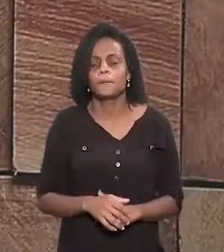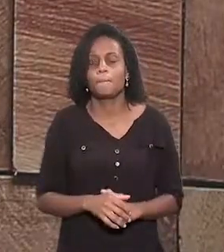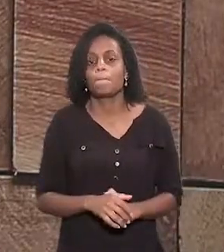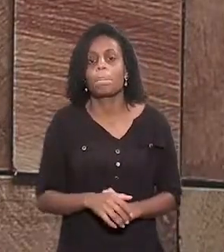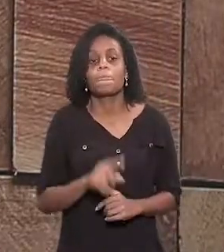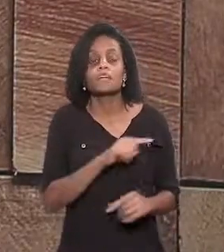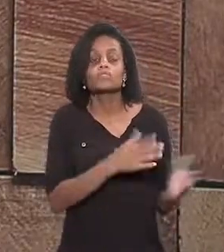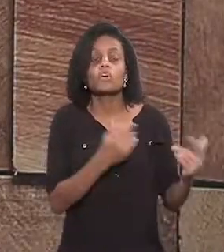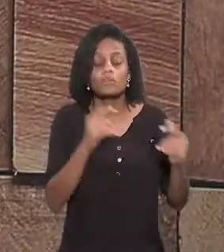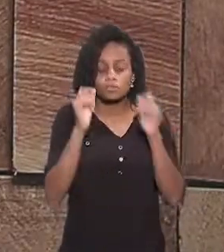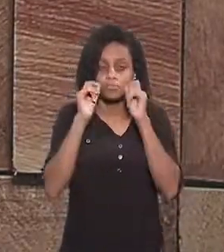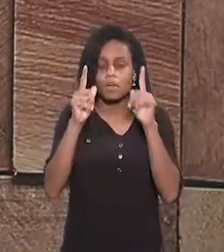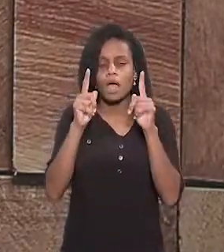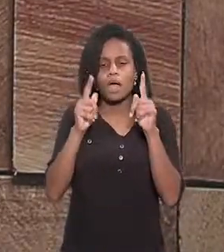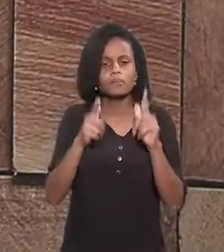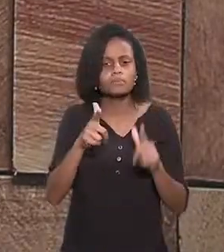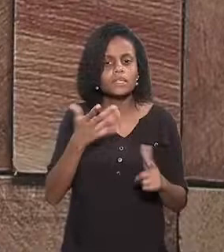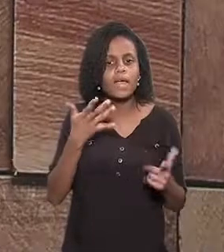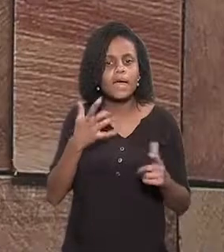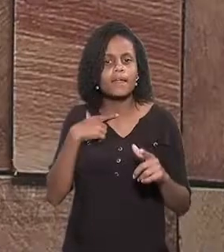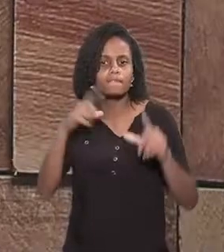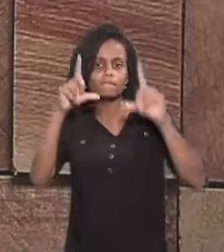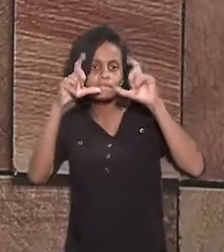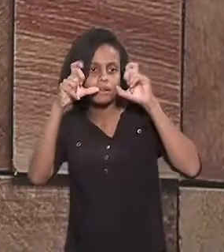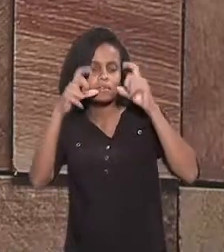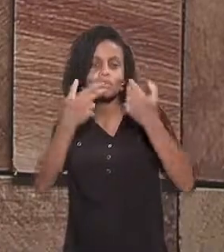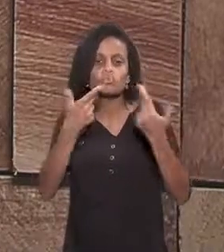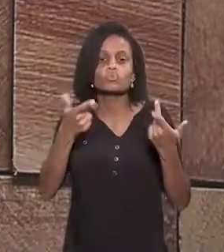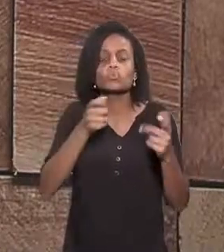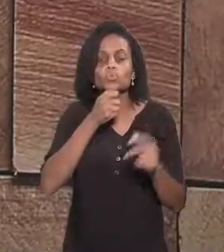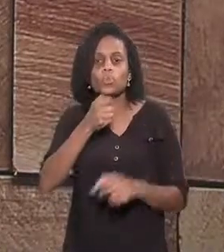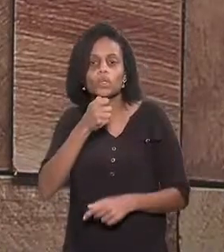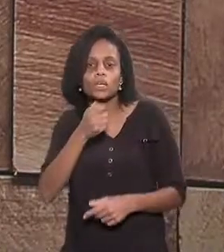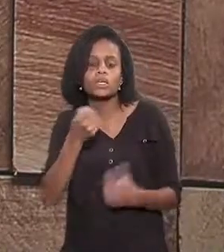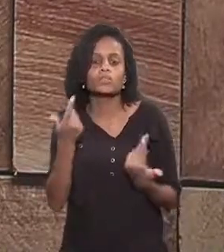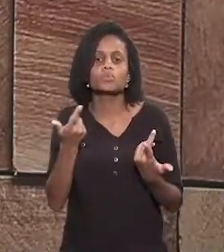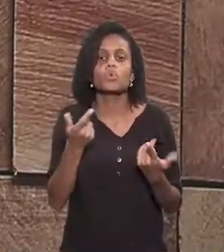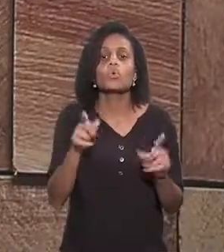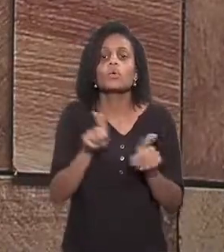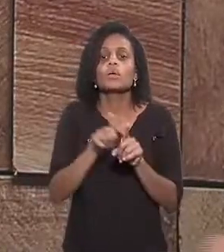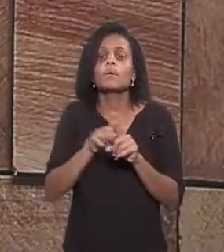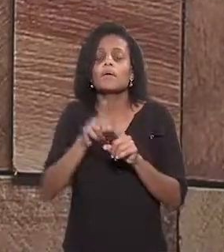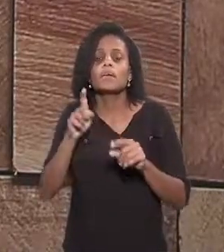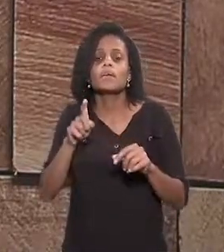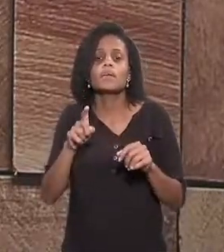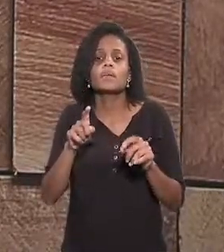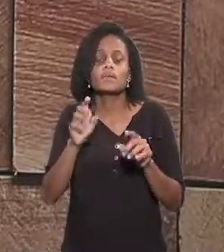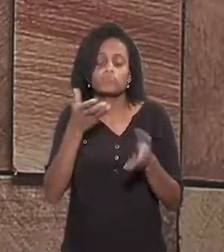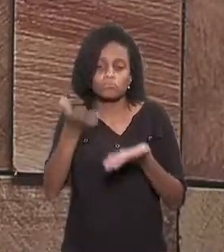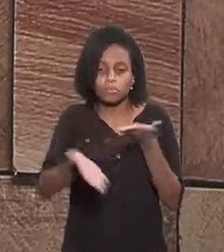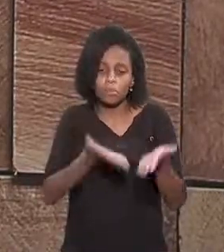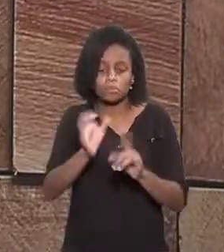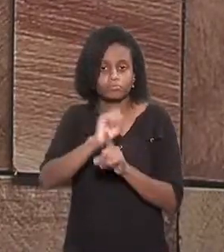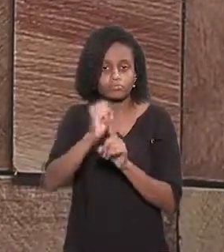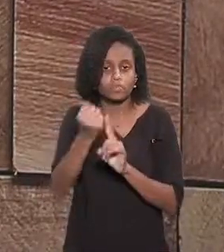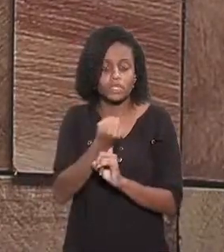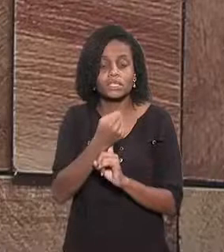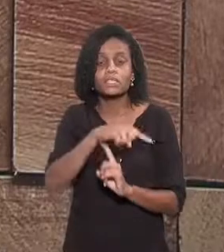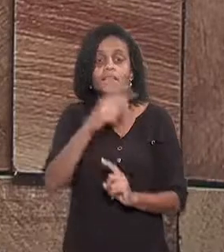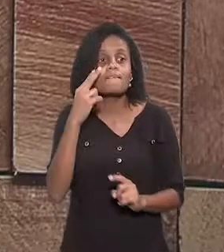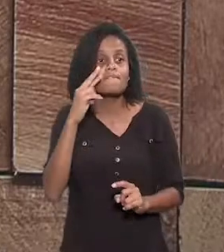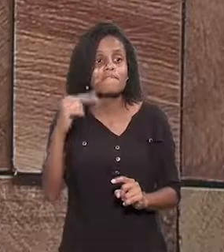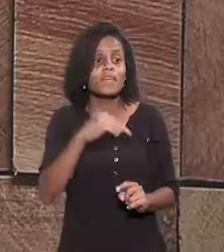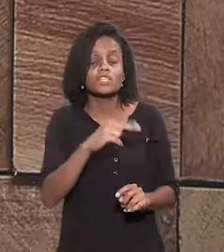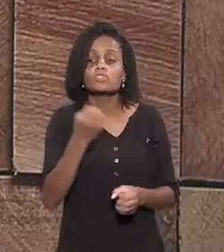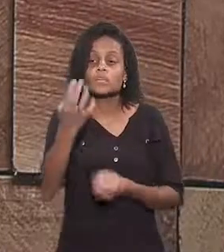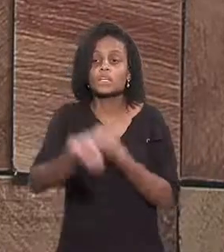isso desperta muito interesse de jovens a fazer fotografia, a fazer jornalismo, a fazer ações sociais. Quando eles veem, por